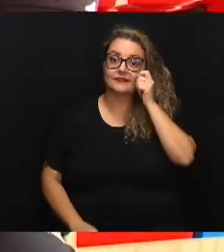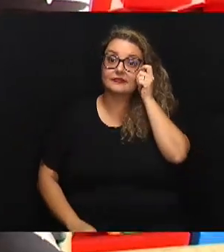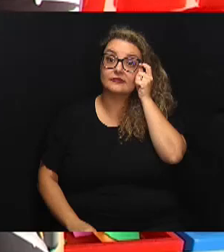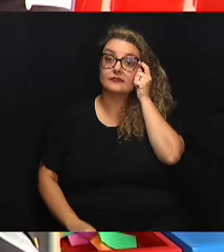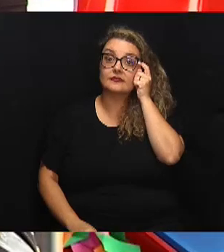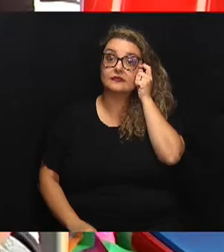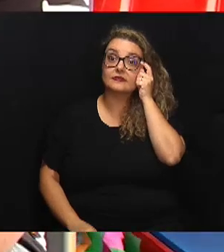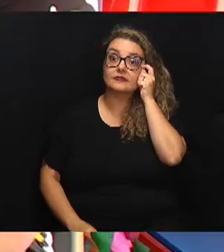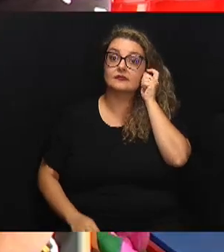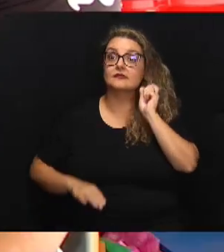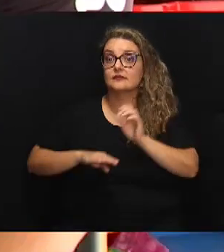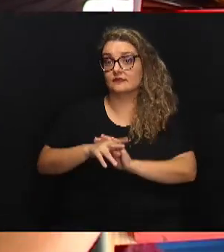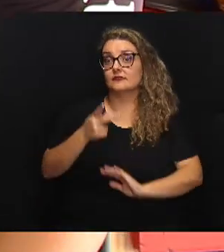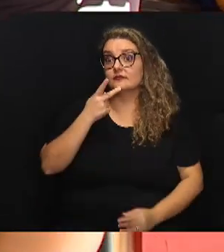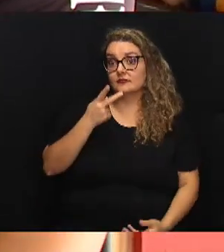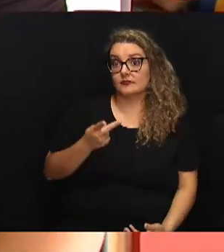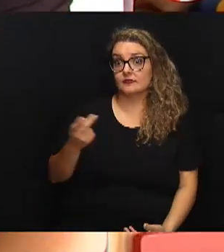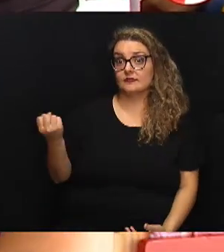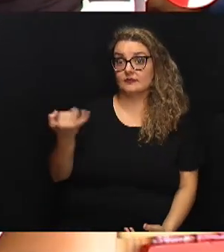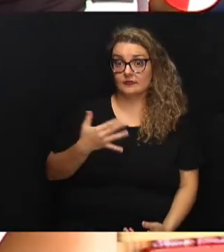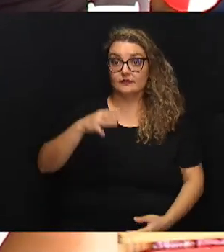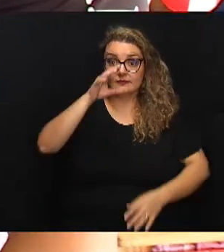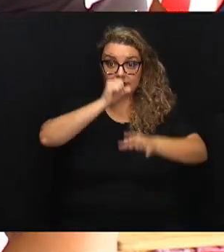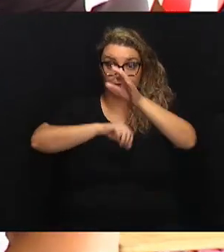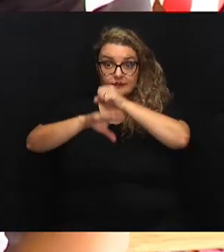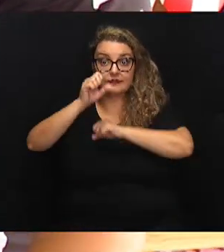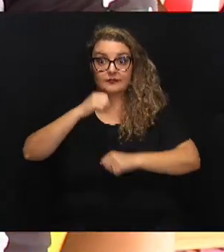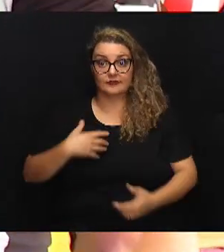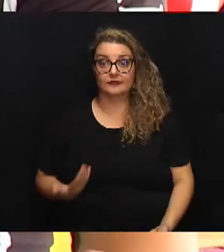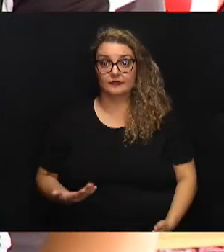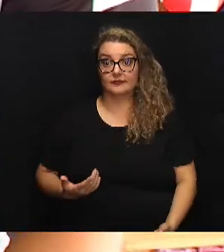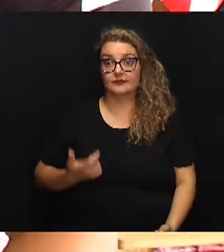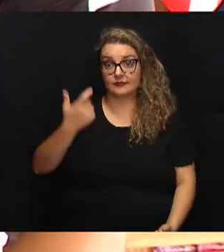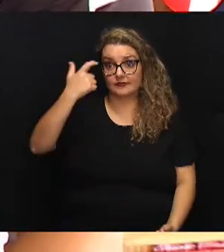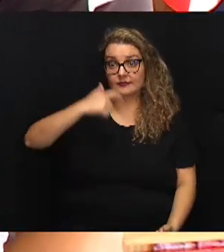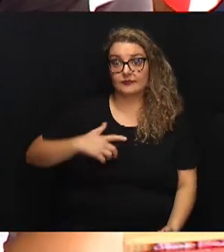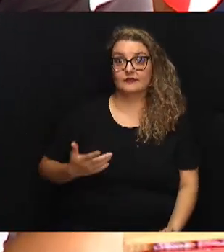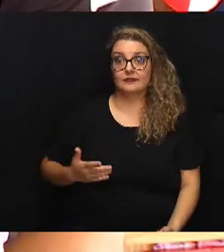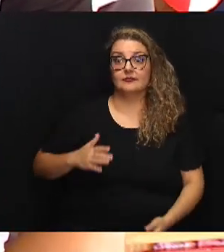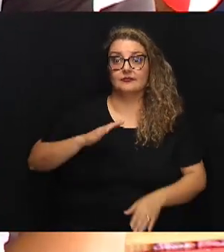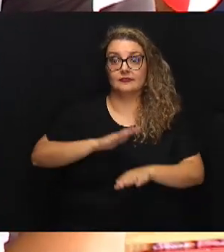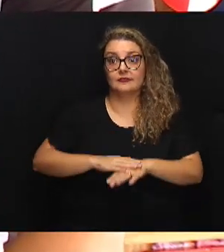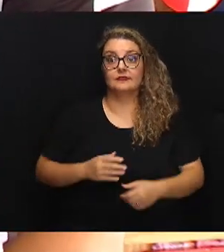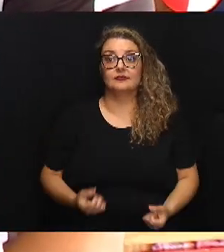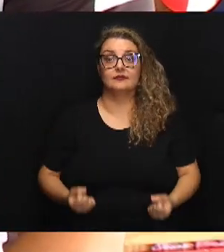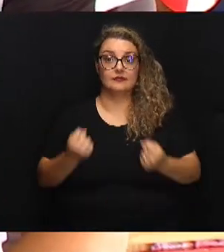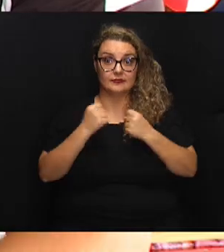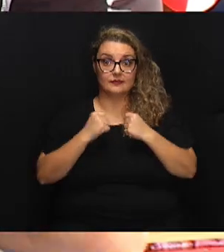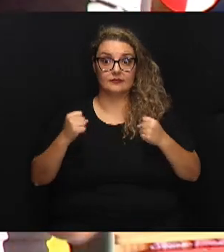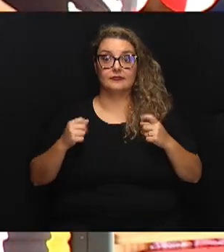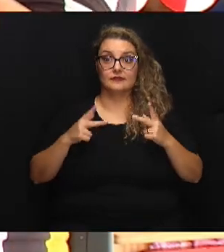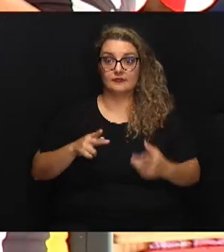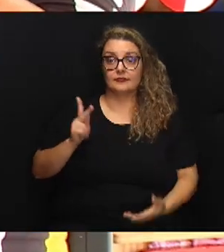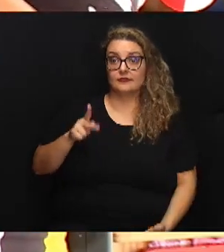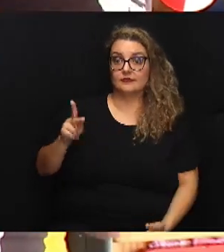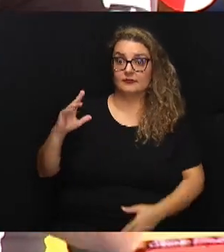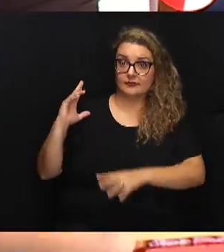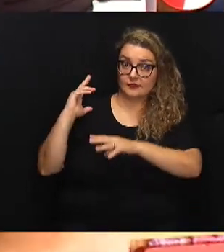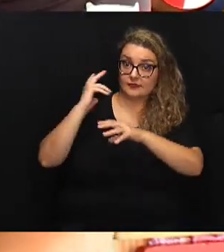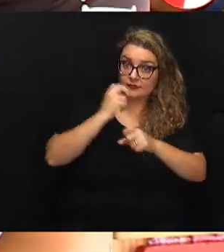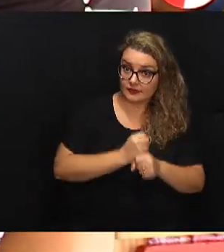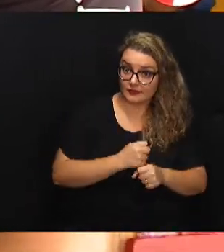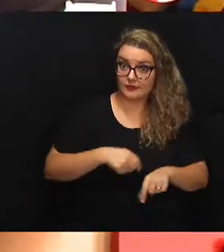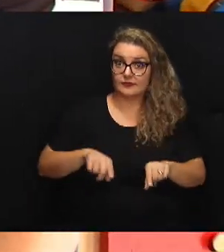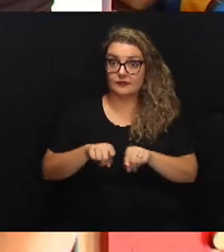E eu costumo dizer que o quanto que a gente aprende, né? Mesmo eu que estou na atividade física com um professor de jiu-jitsu e